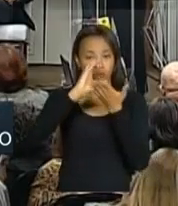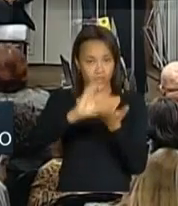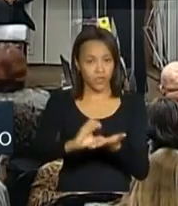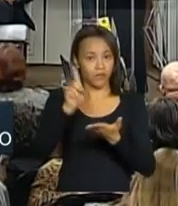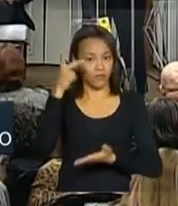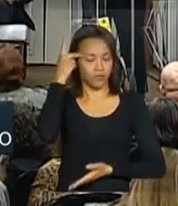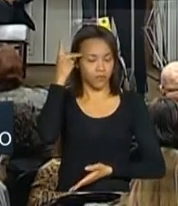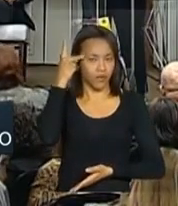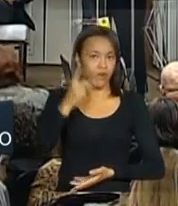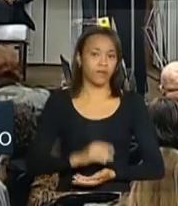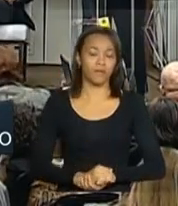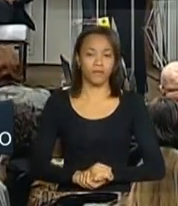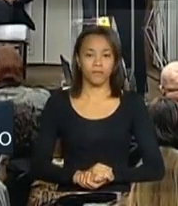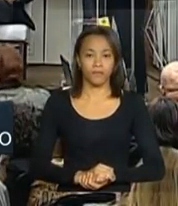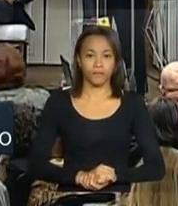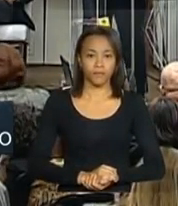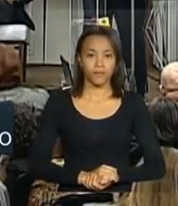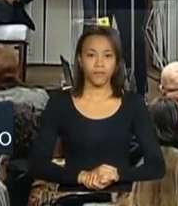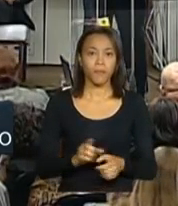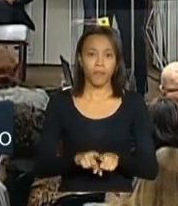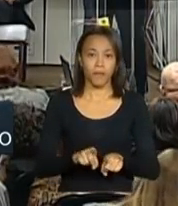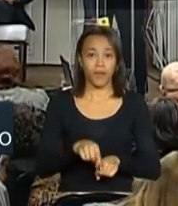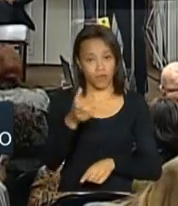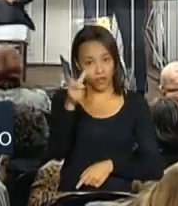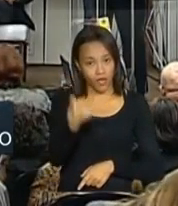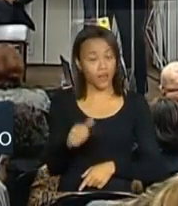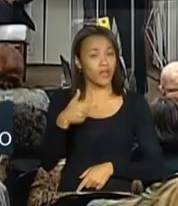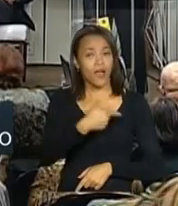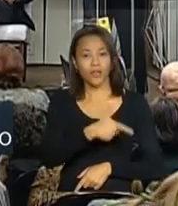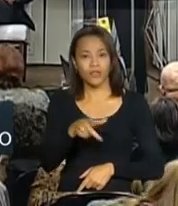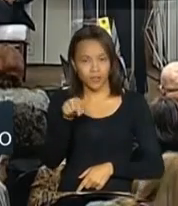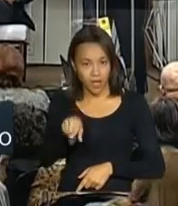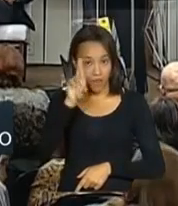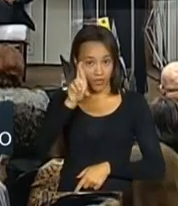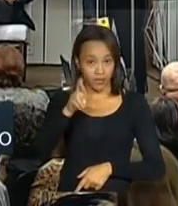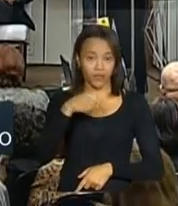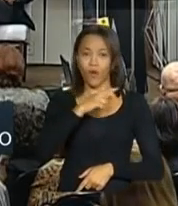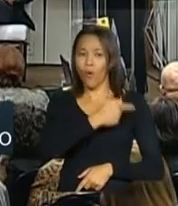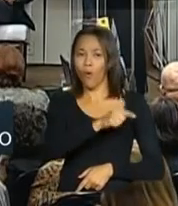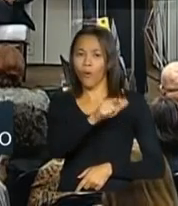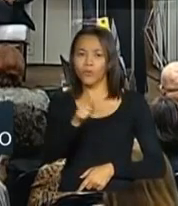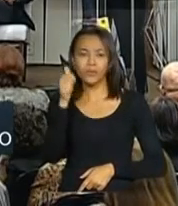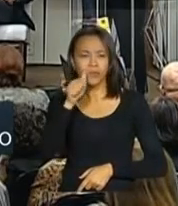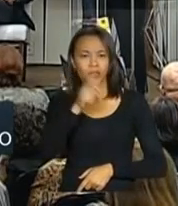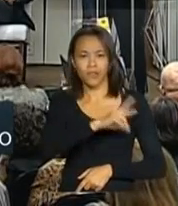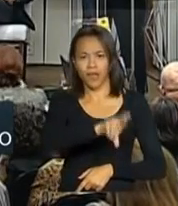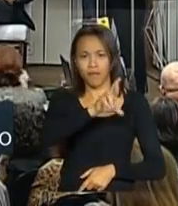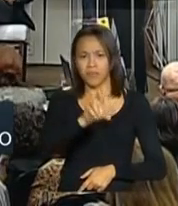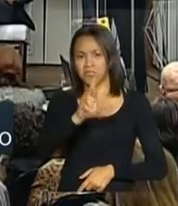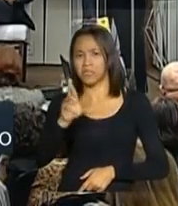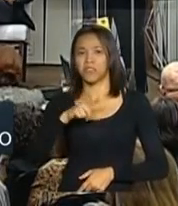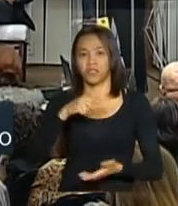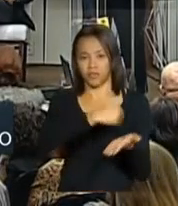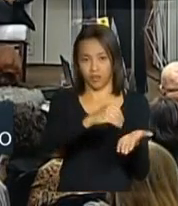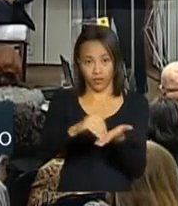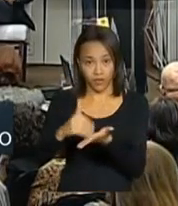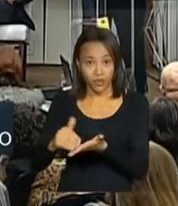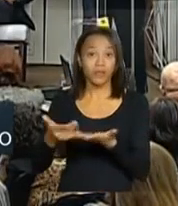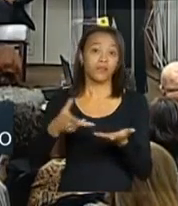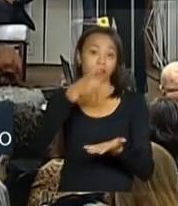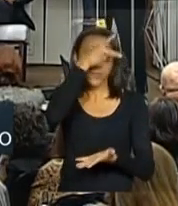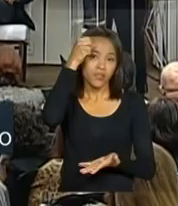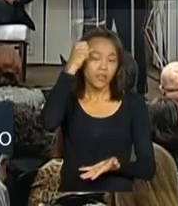Paulo, e, através dela, saúdo a todos os representantes das secretarias e de